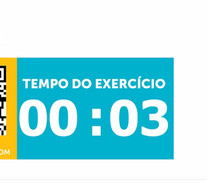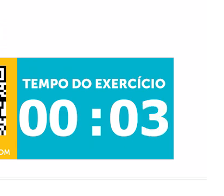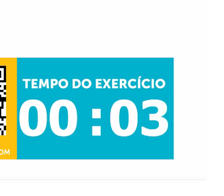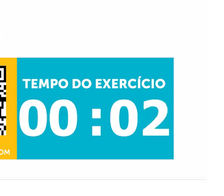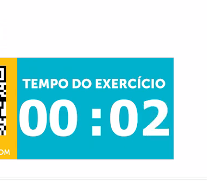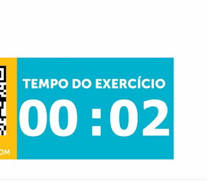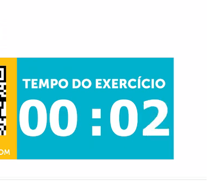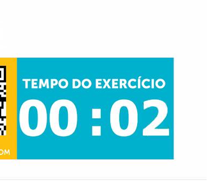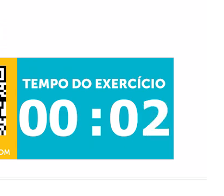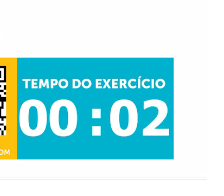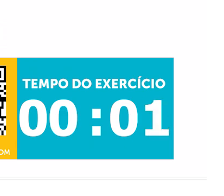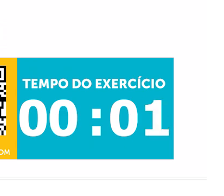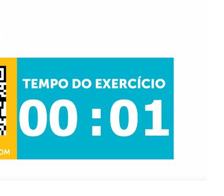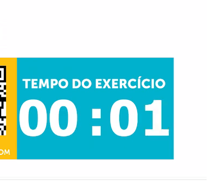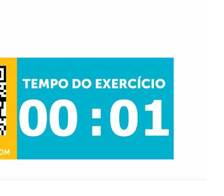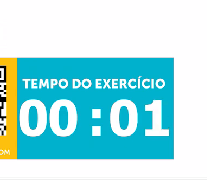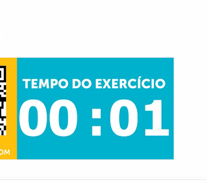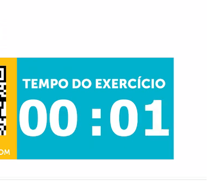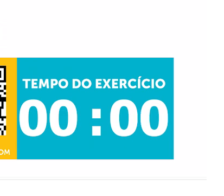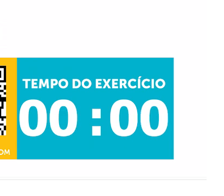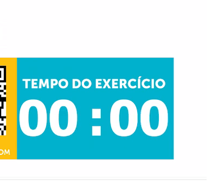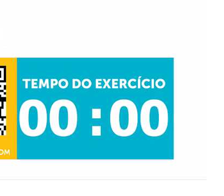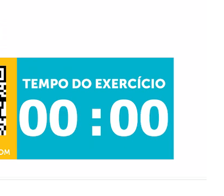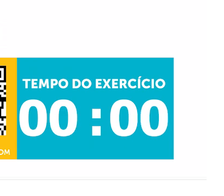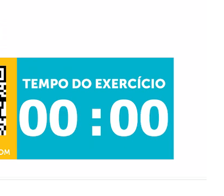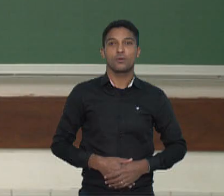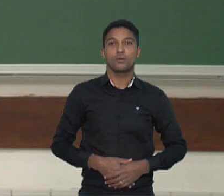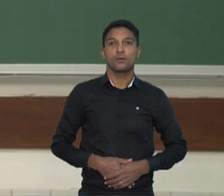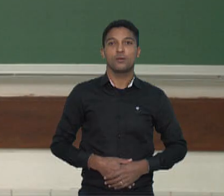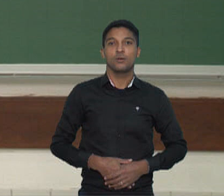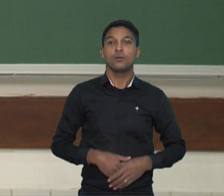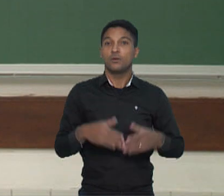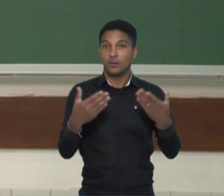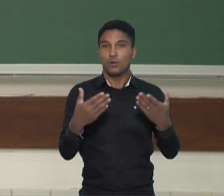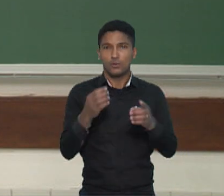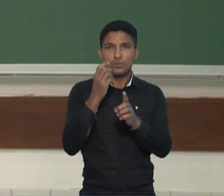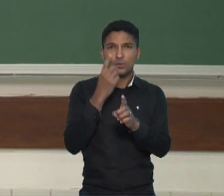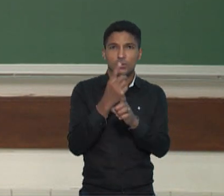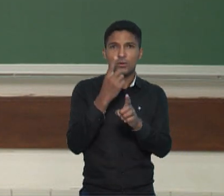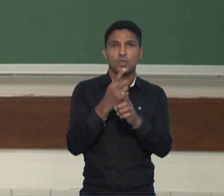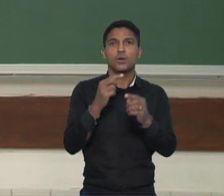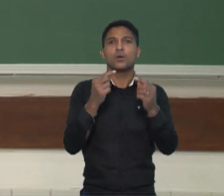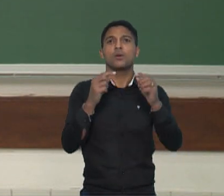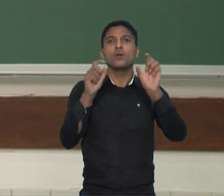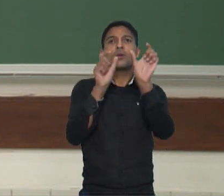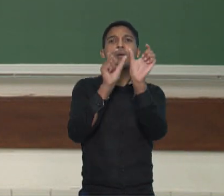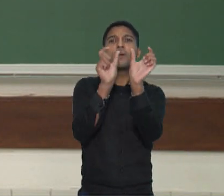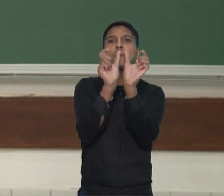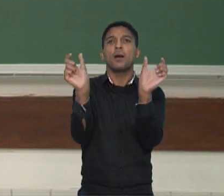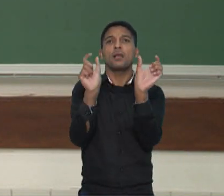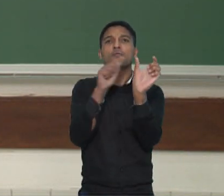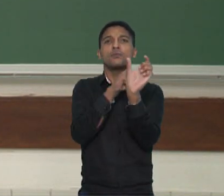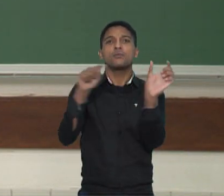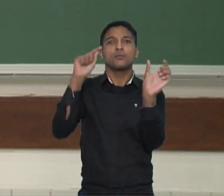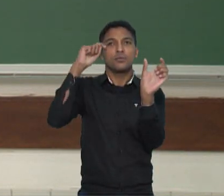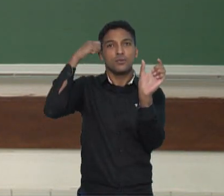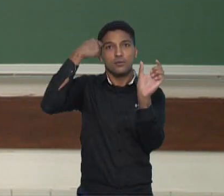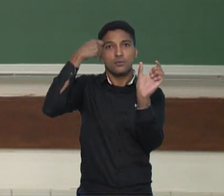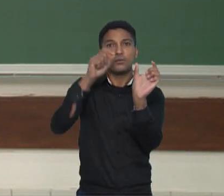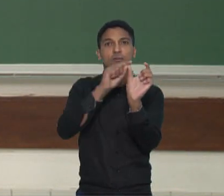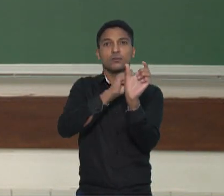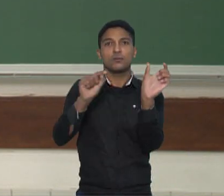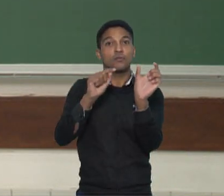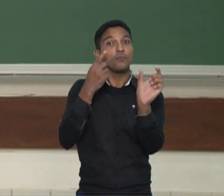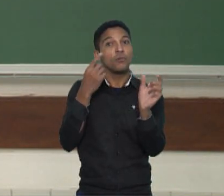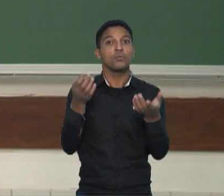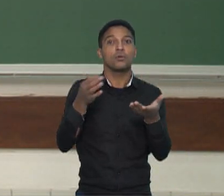O verbo ganhar é transitivo direto, ele pediu um objeto direto, verbo transitivo direto. E levar é verbo transitivo